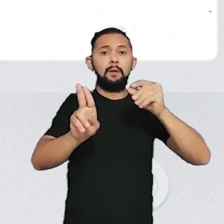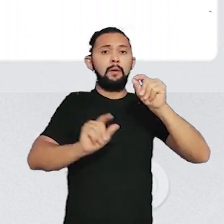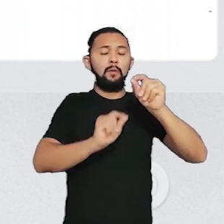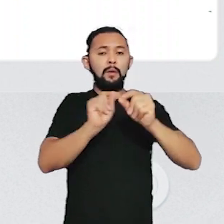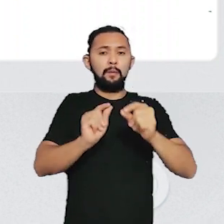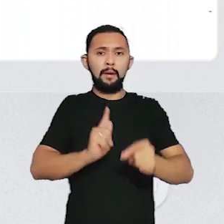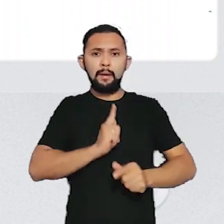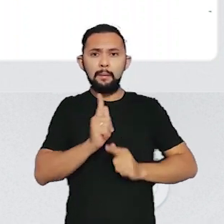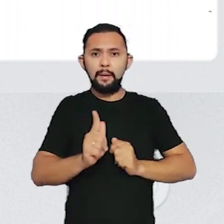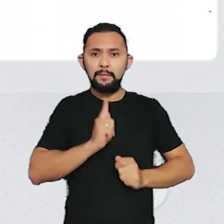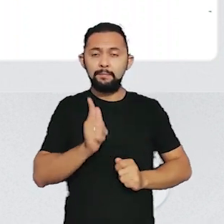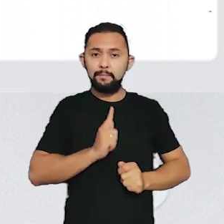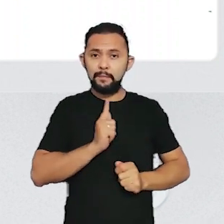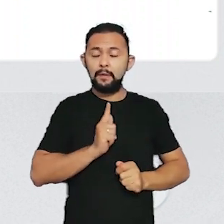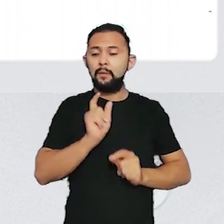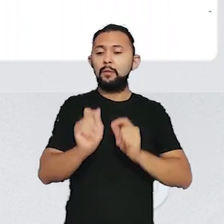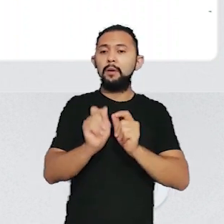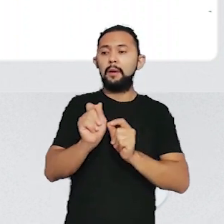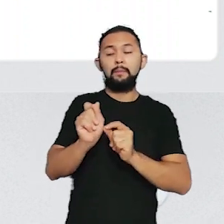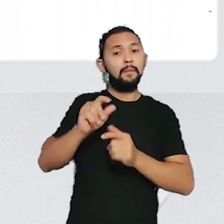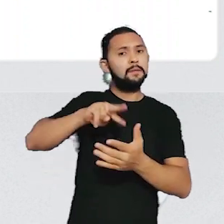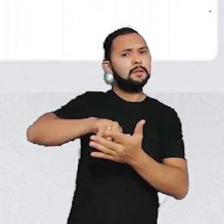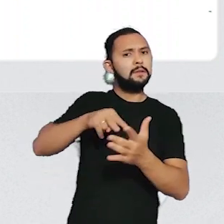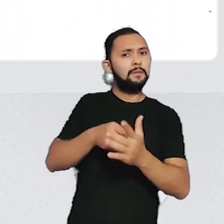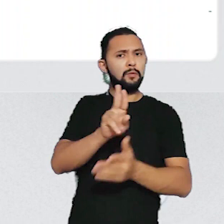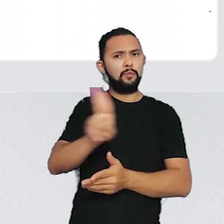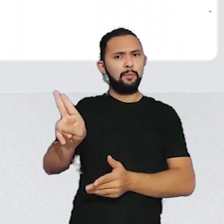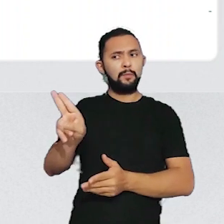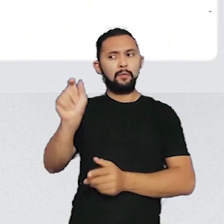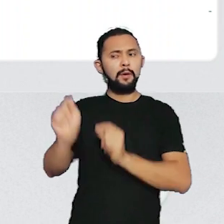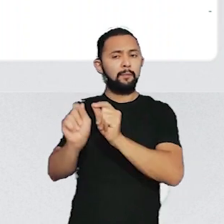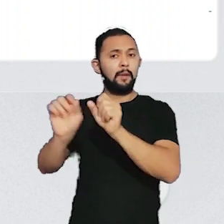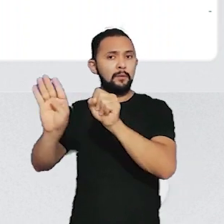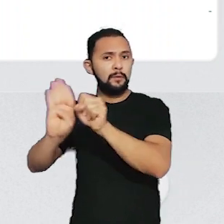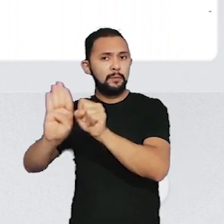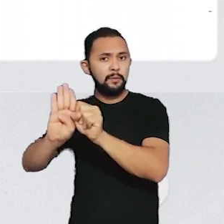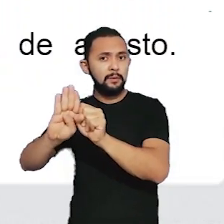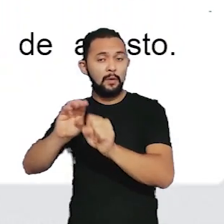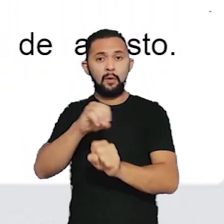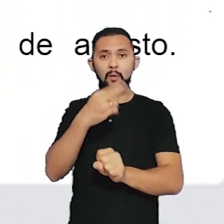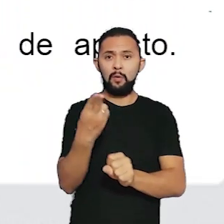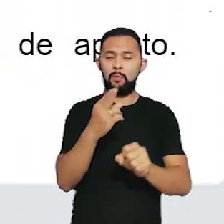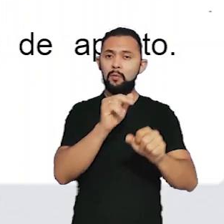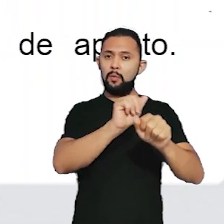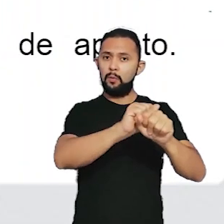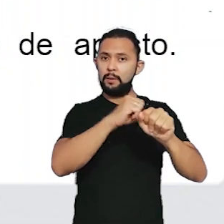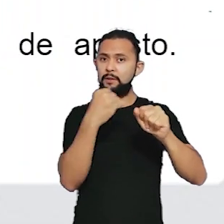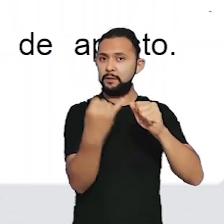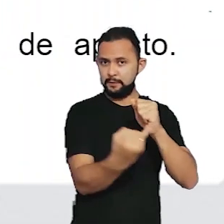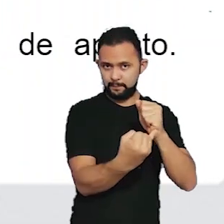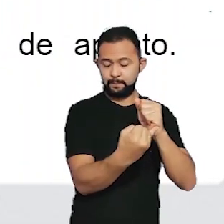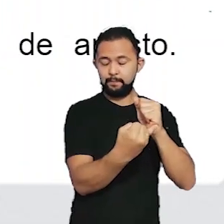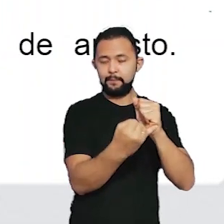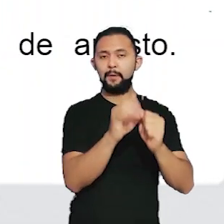a gramática considera como nome? Substantivo ou adjetivo. Substantivo ou adjetivo, a gramática